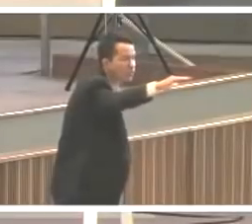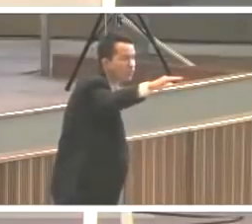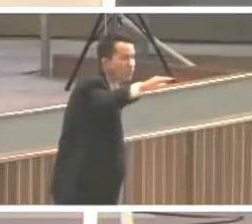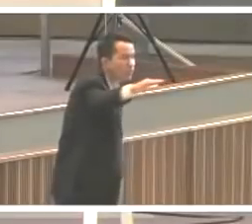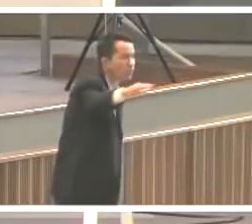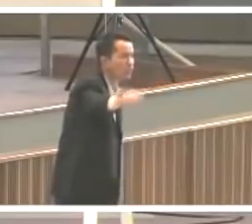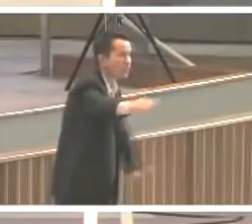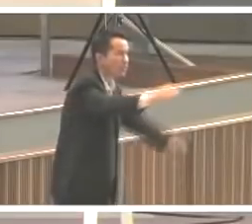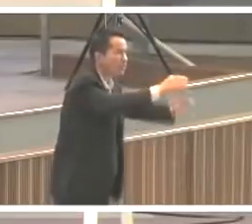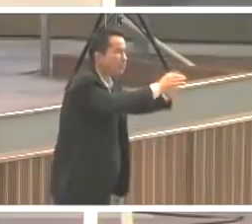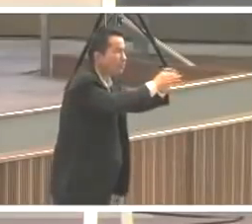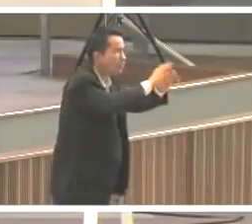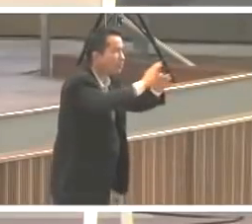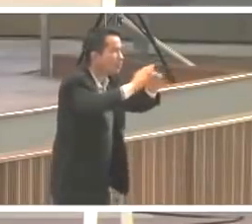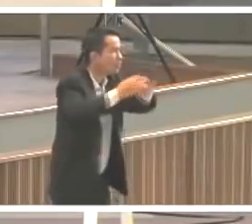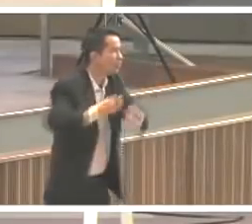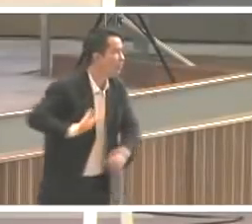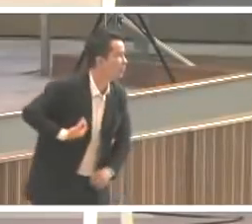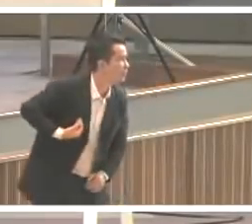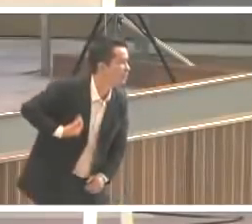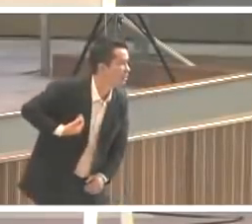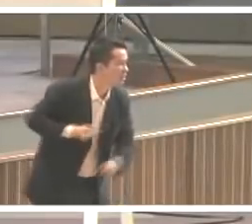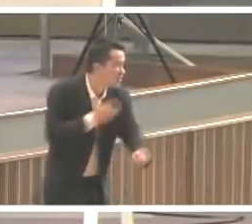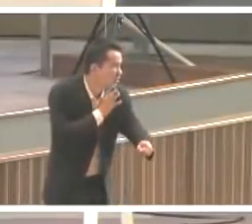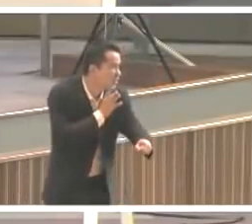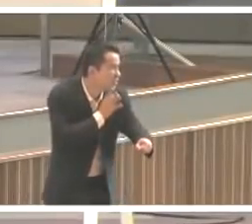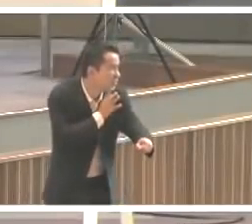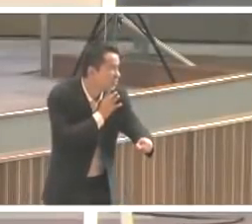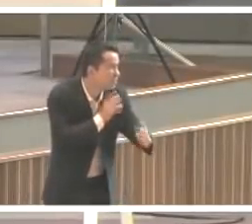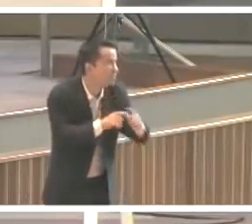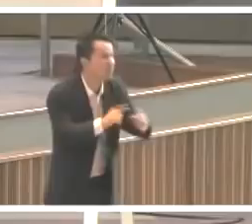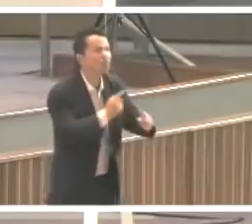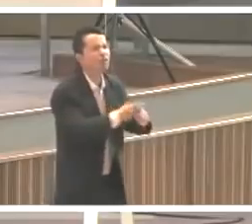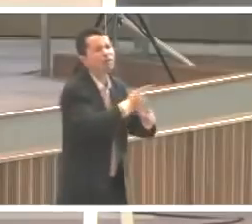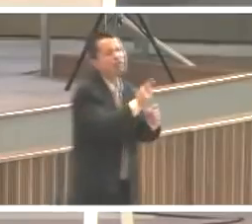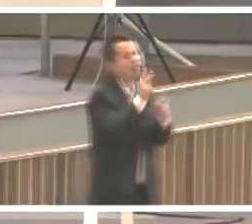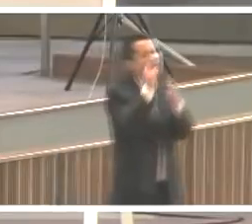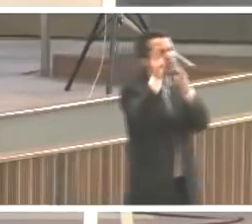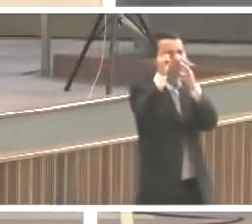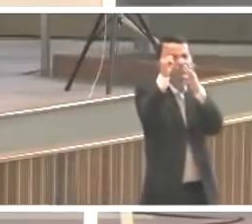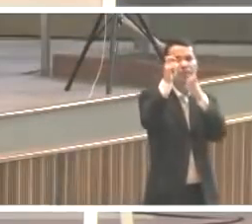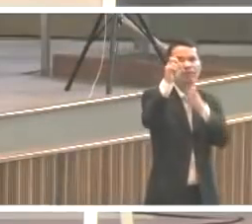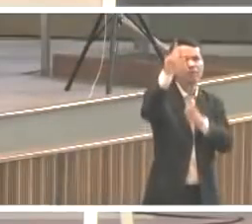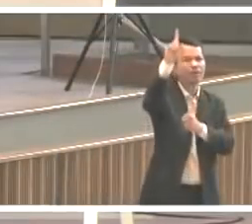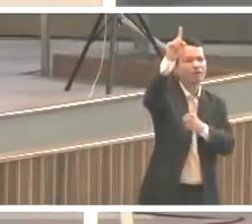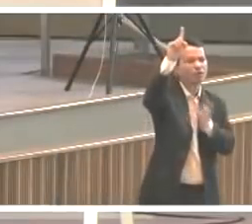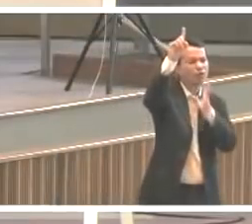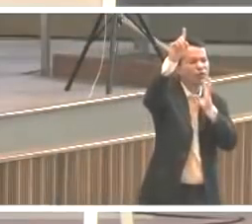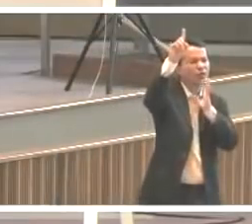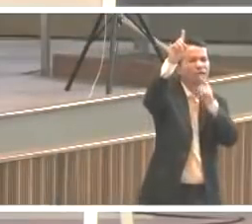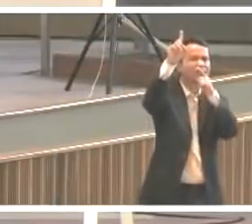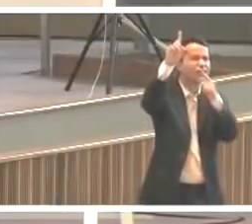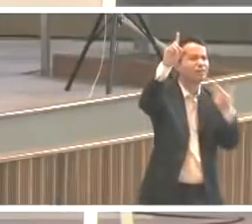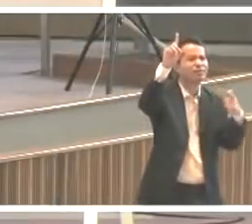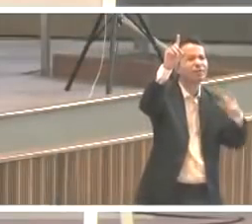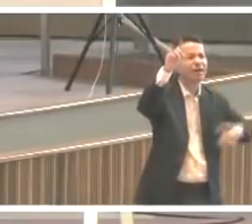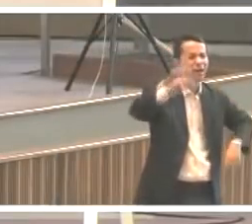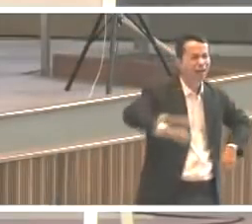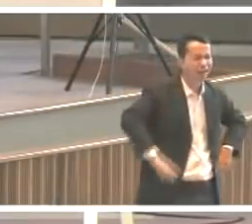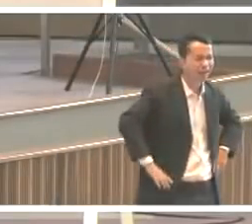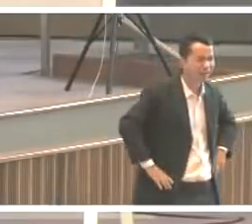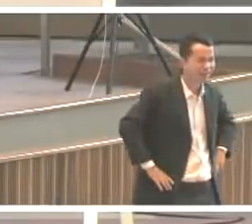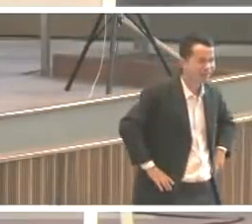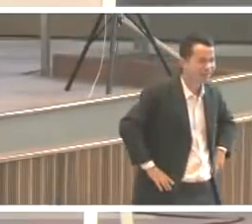acontecendo na tua agenda, mas por que você não consegue perceber o Kairos? A intervenção de Deus na tua